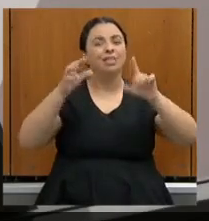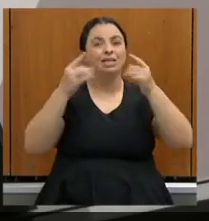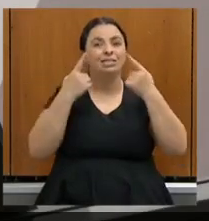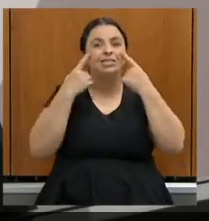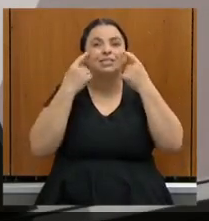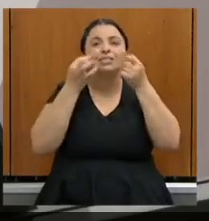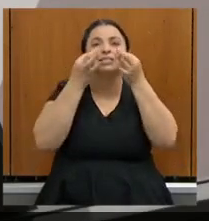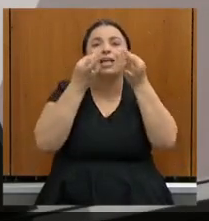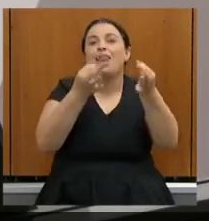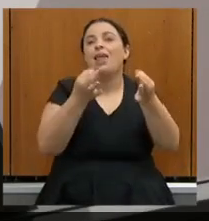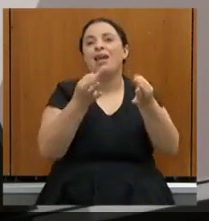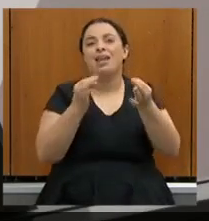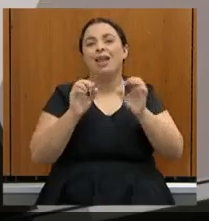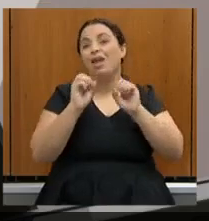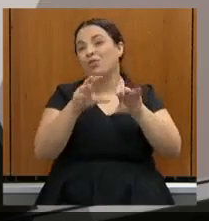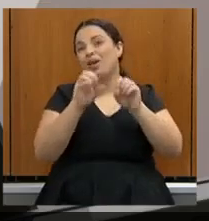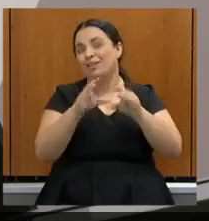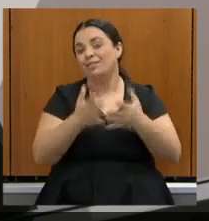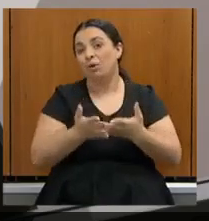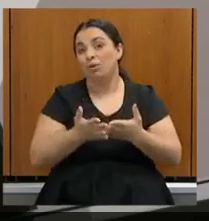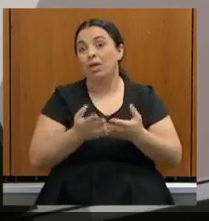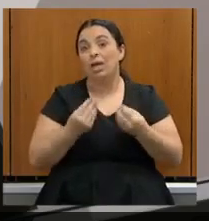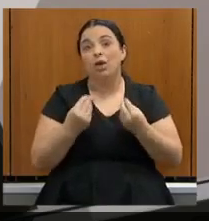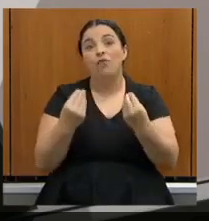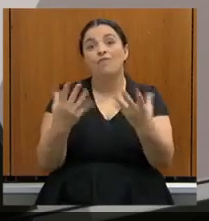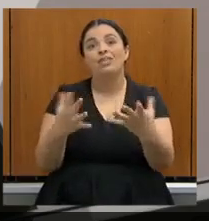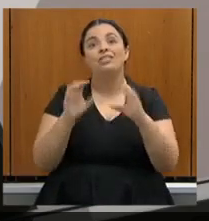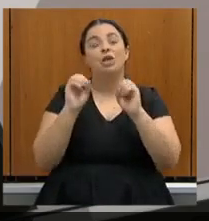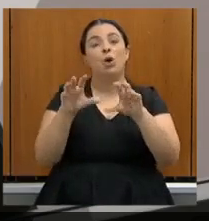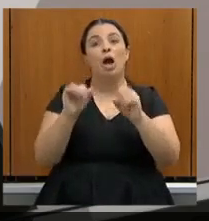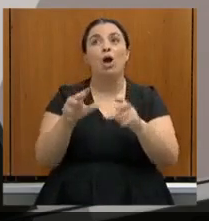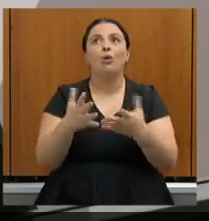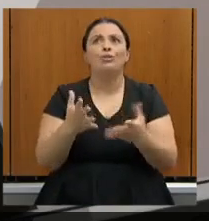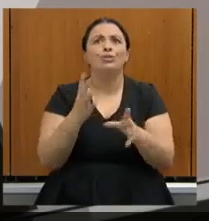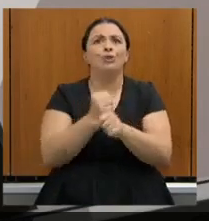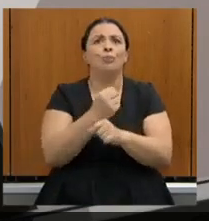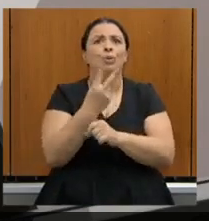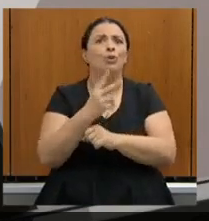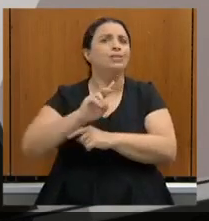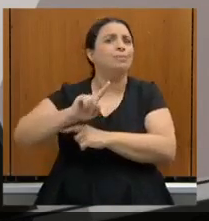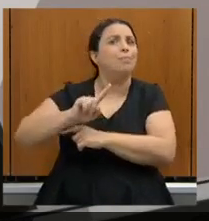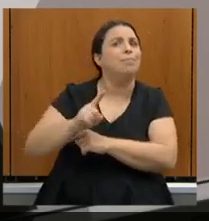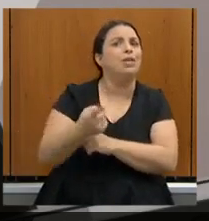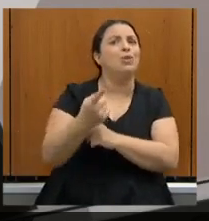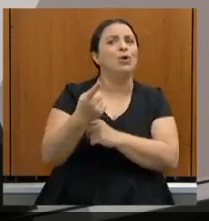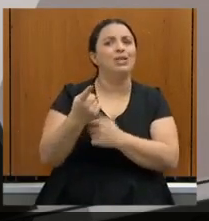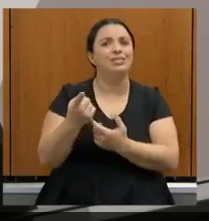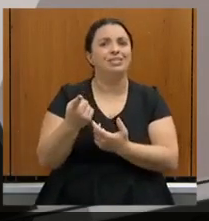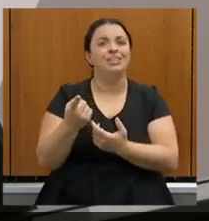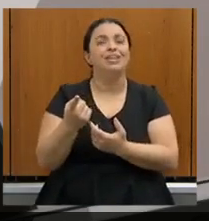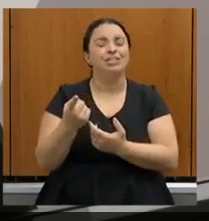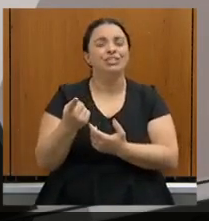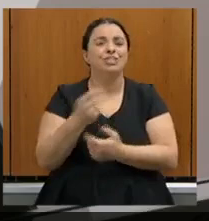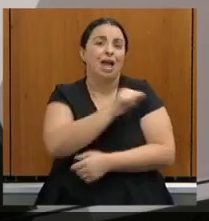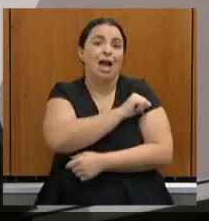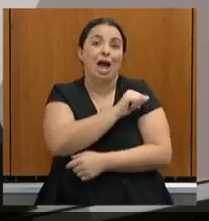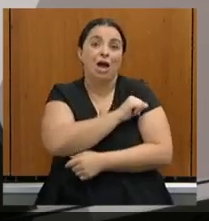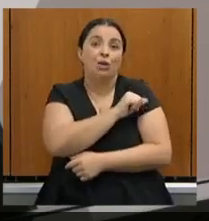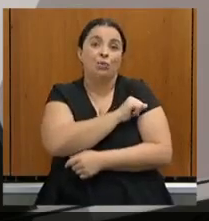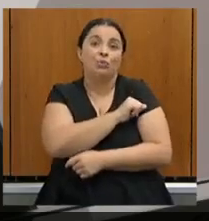os 2 milhões, mais de 2 milhões, alunos da rede pública, em parceria com a Secretaria de Educação,